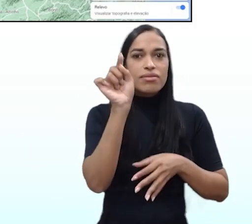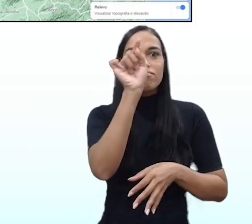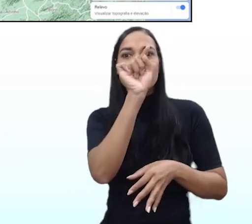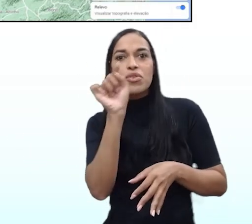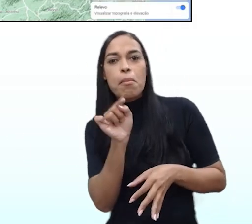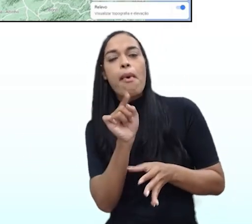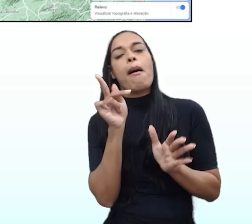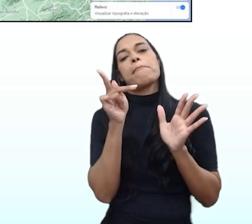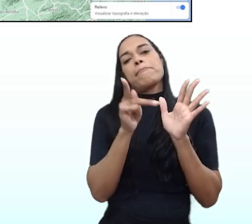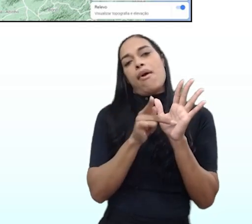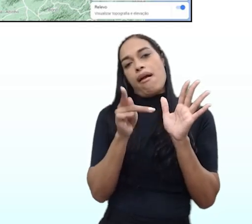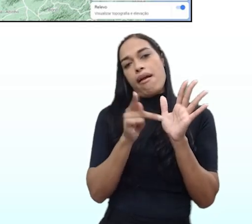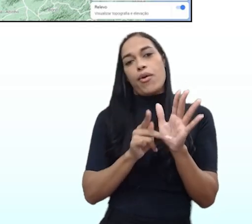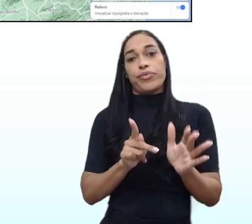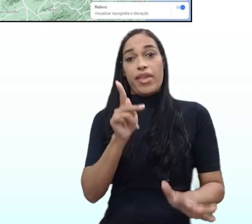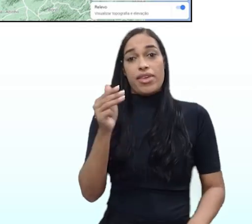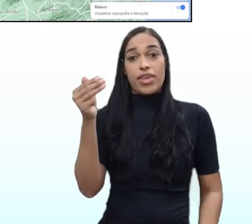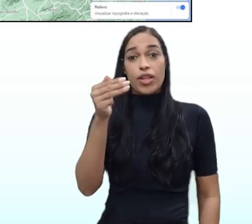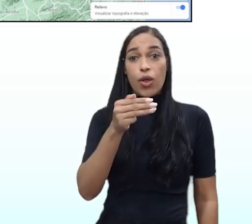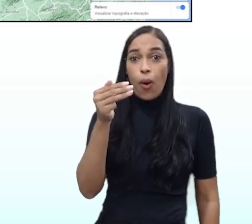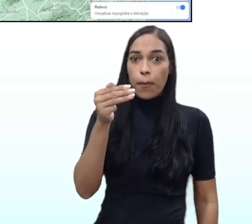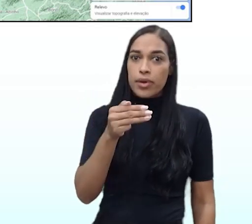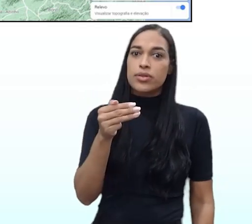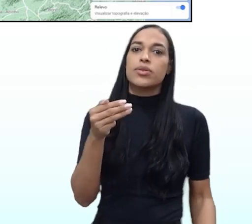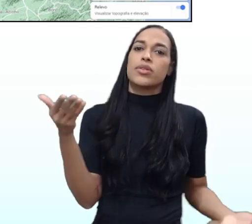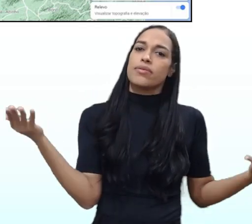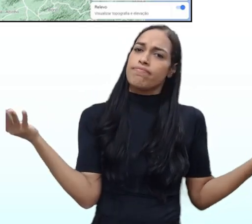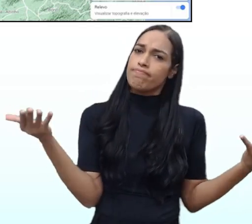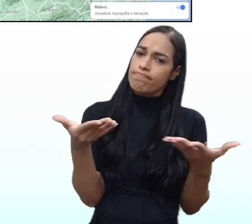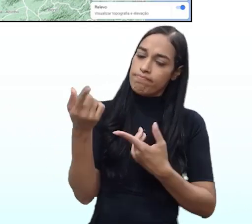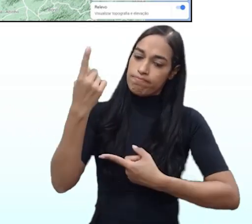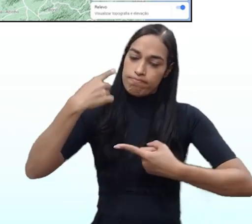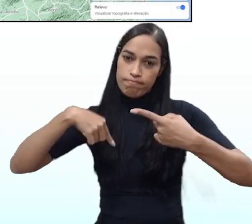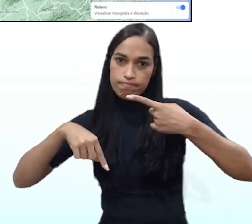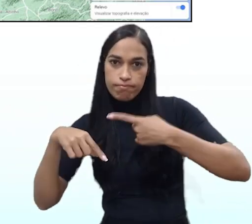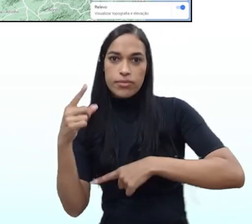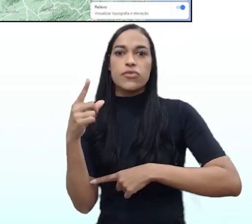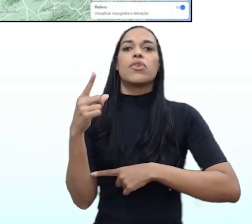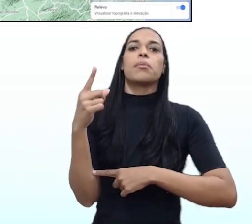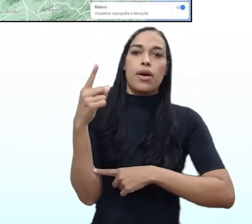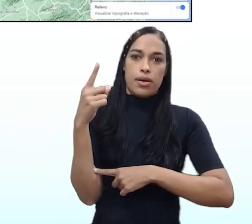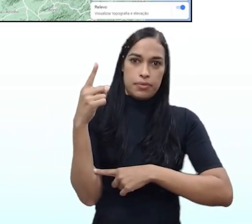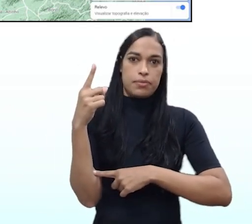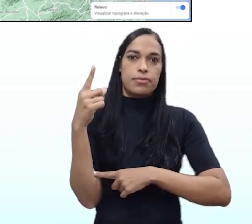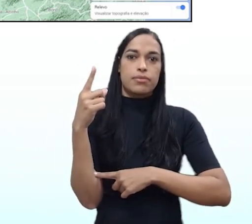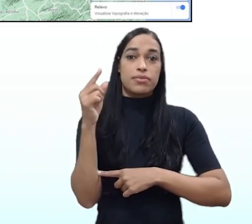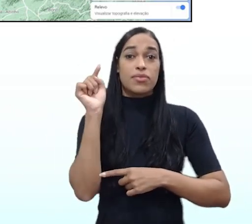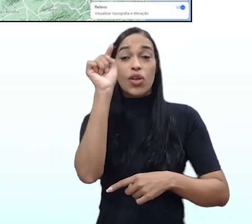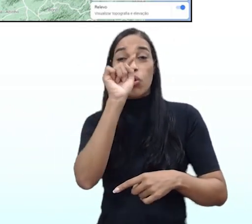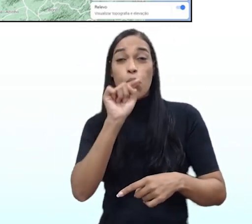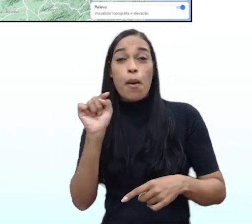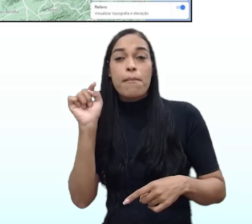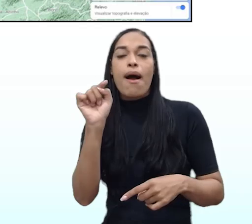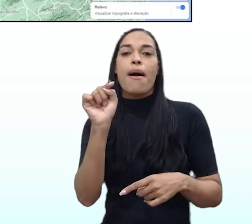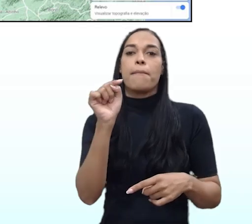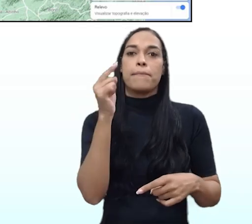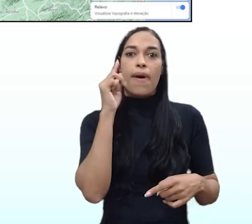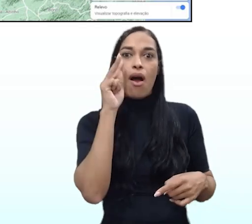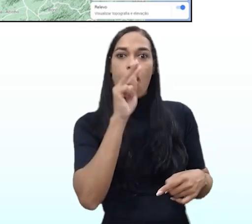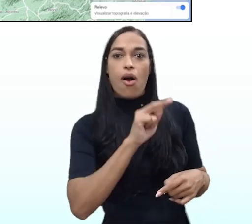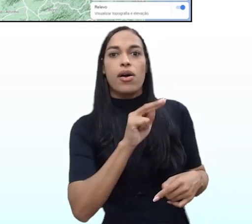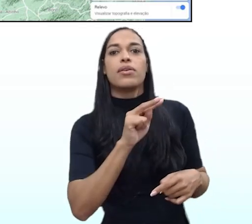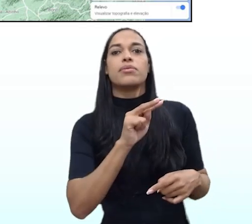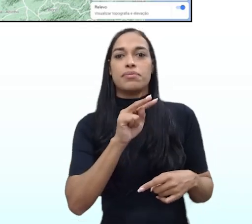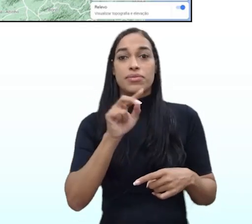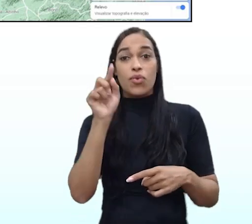mapa real, que ela está dada em quilômetros, e fazer aquela transformação da unidade de medida. No mapa, ele está